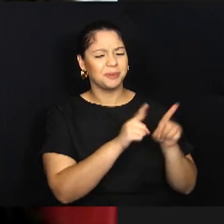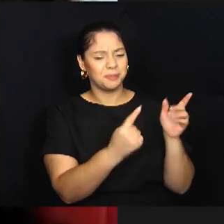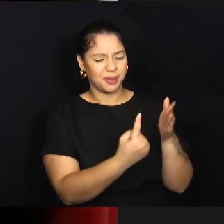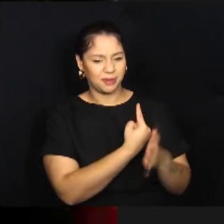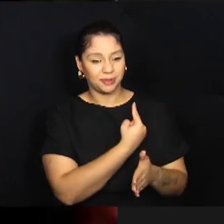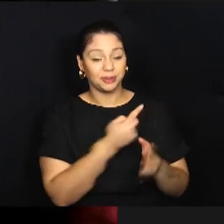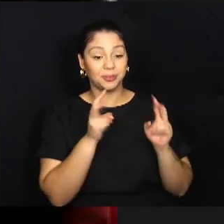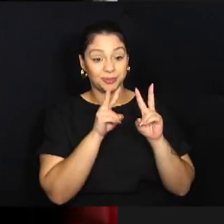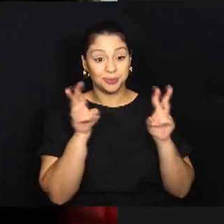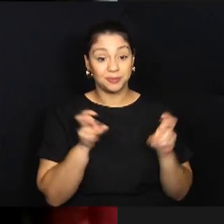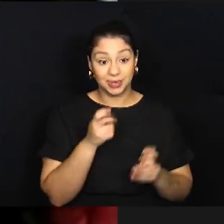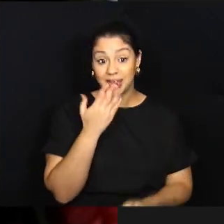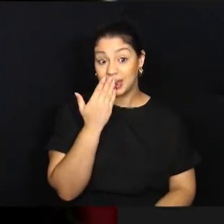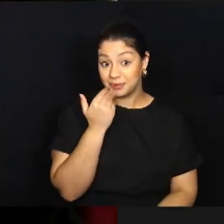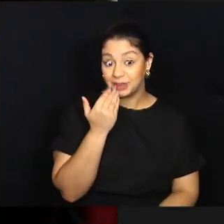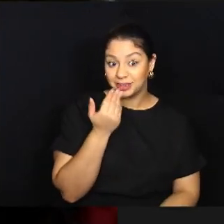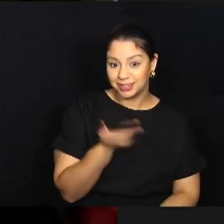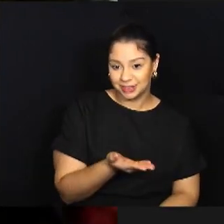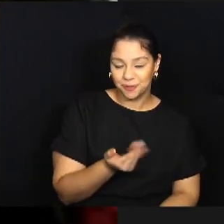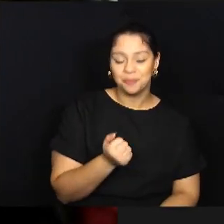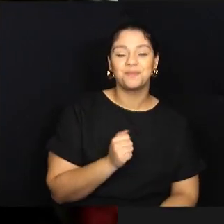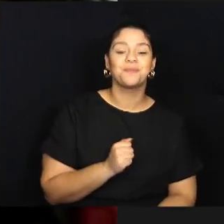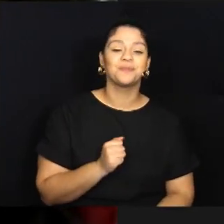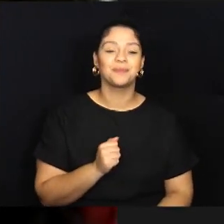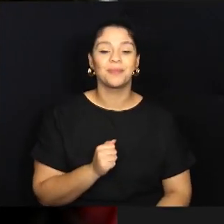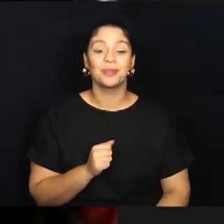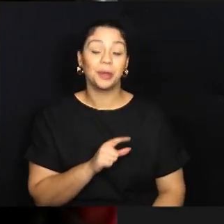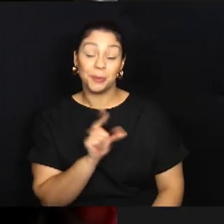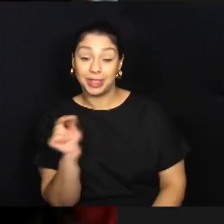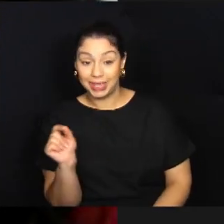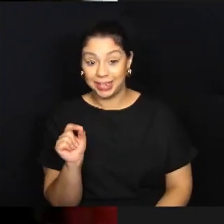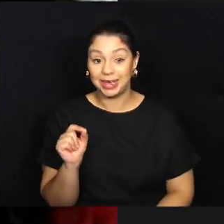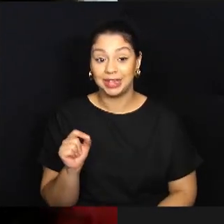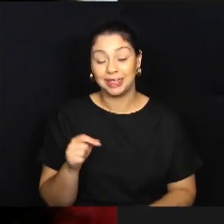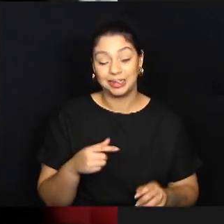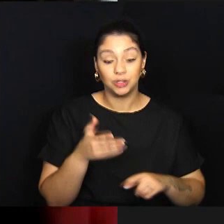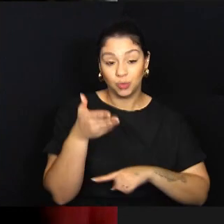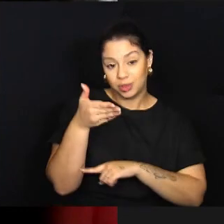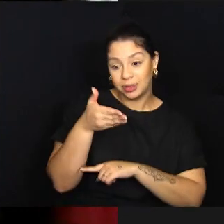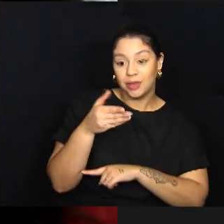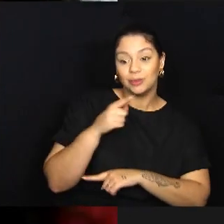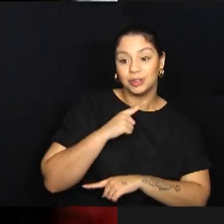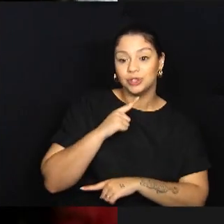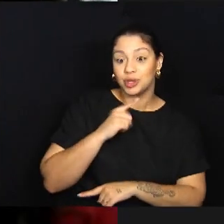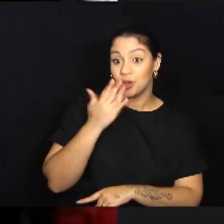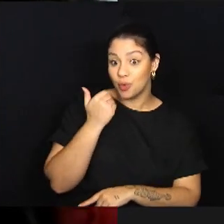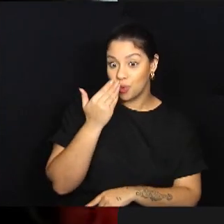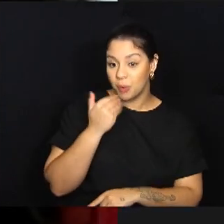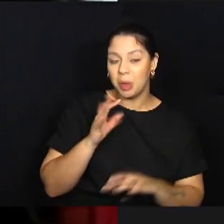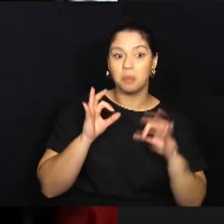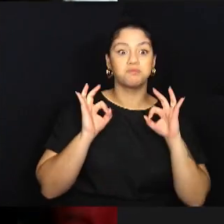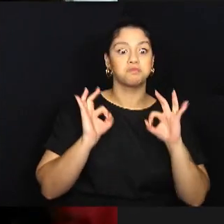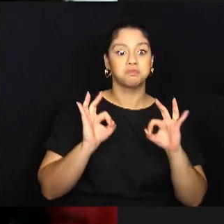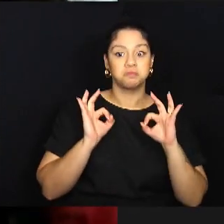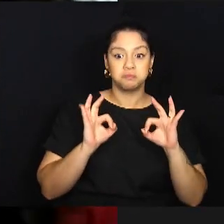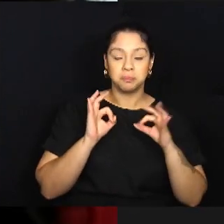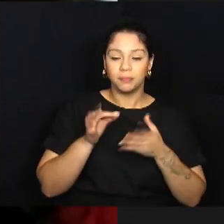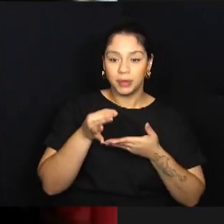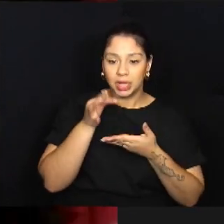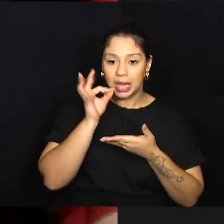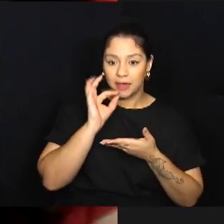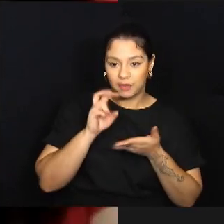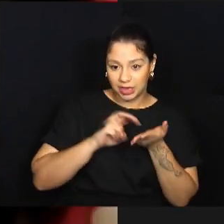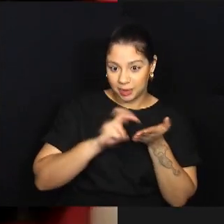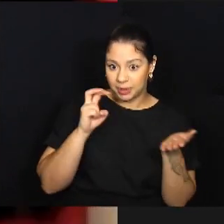da alimentação, né? Normalmente, quando eu estava no hotel, a gente tomava aquele café da manhã de hotel, assim, a gente comia o máximo que a